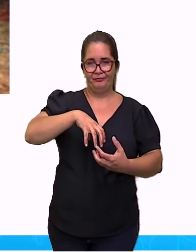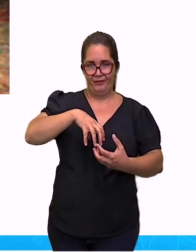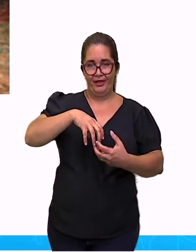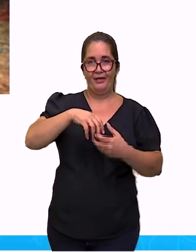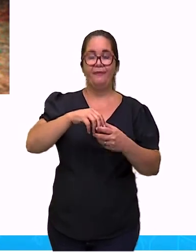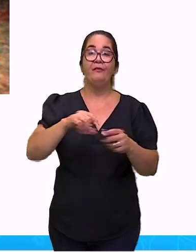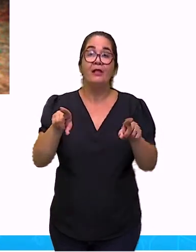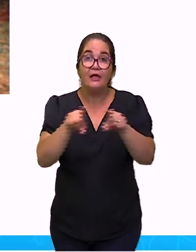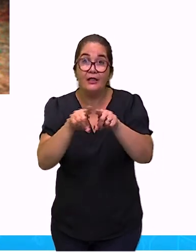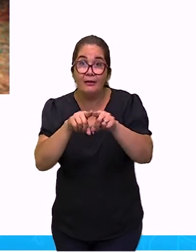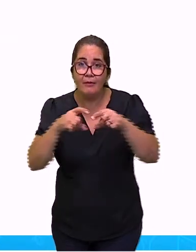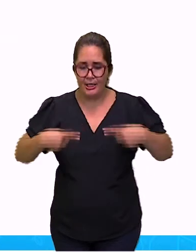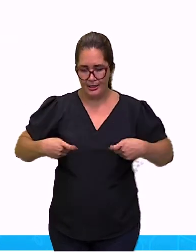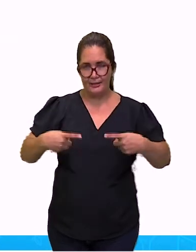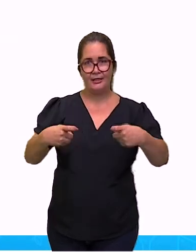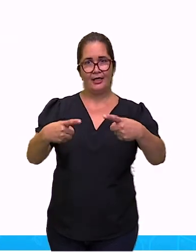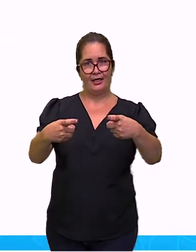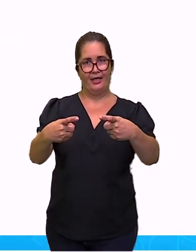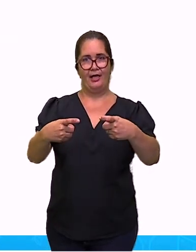história estava vivendo.